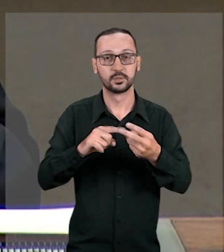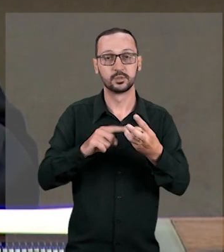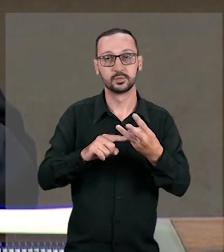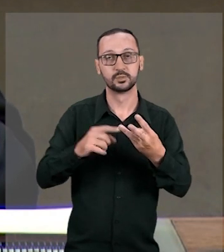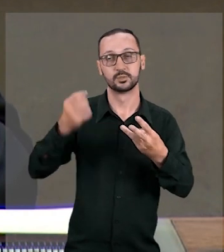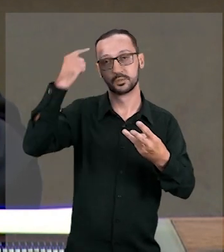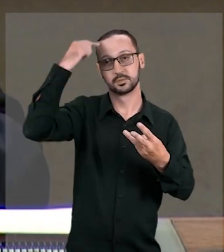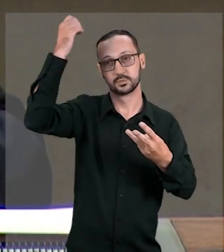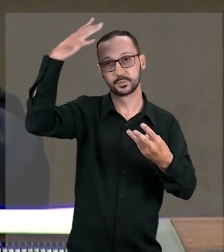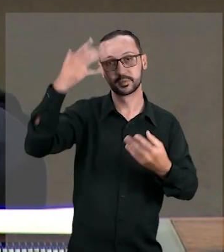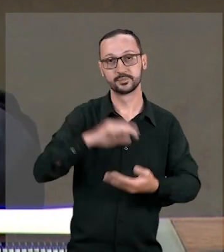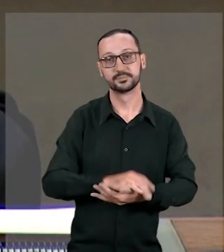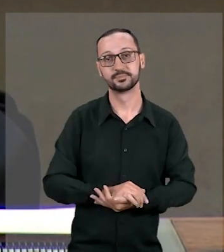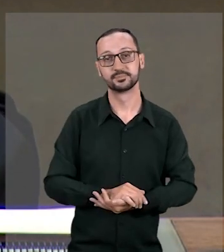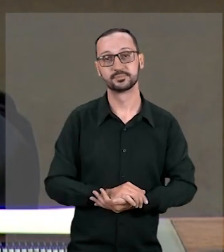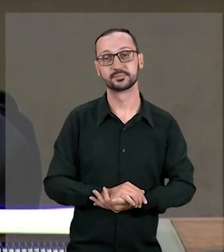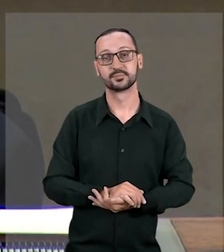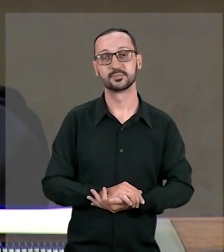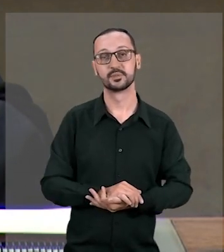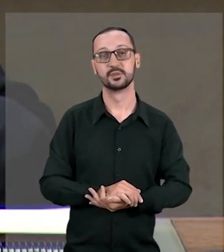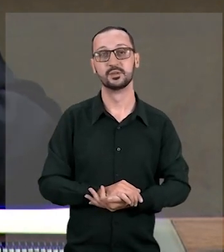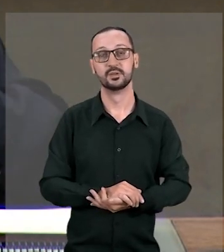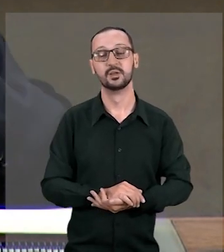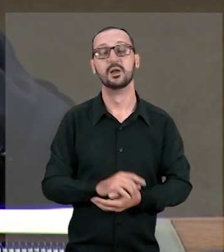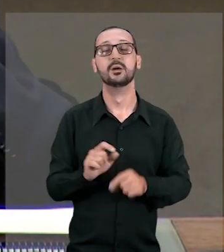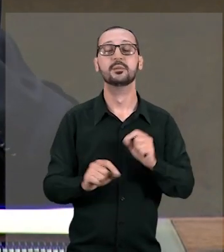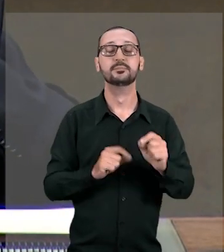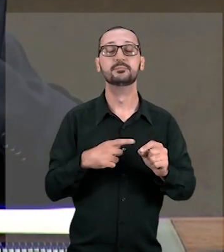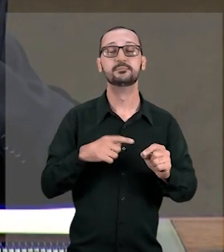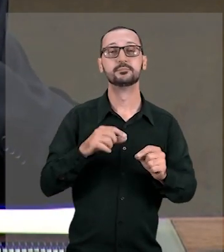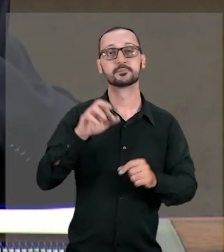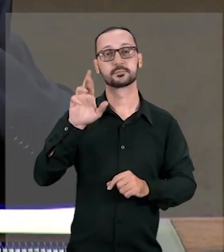iluminismo. Iluminismo significa